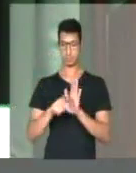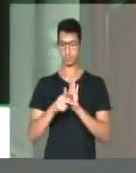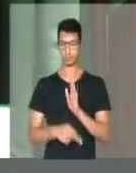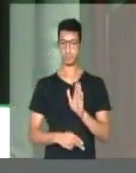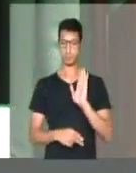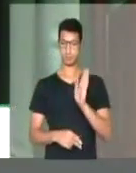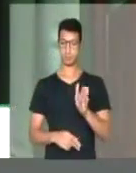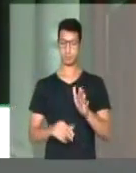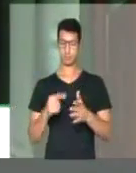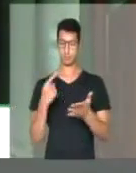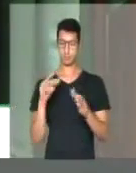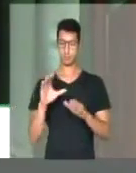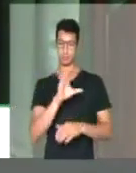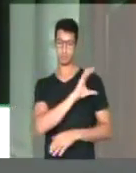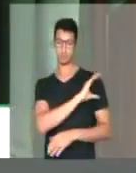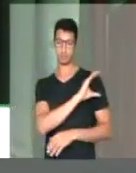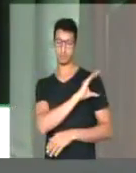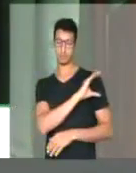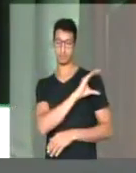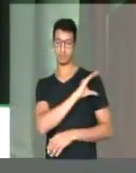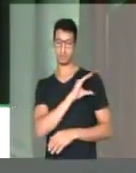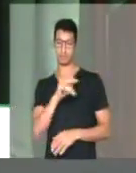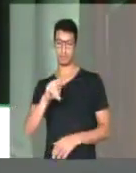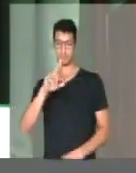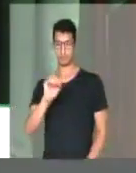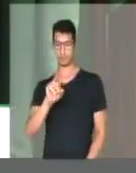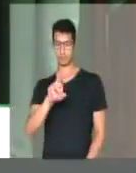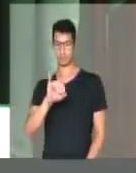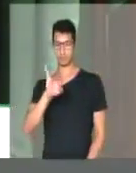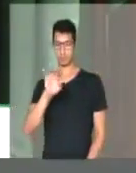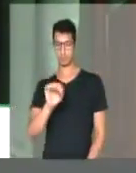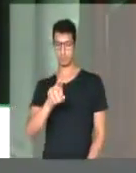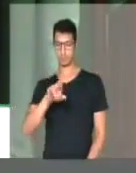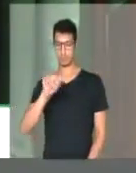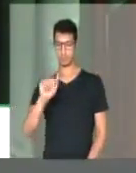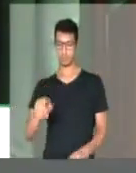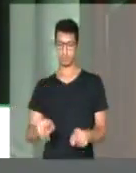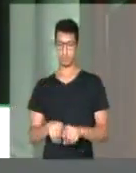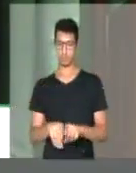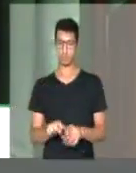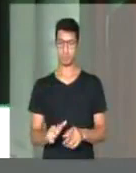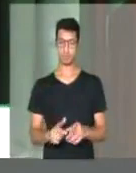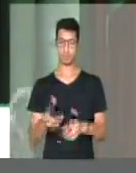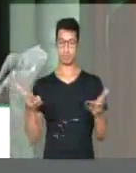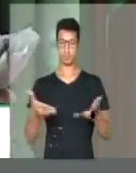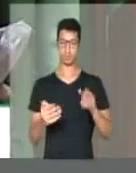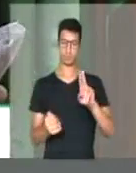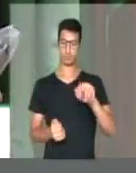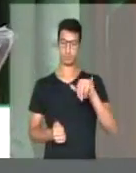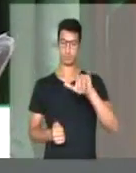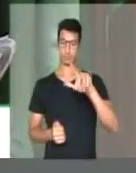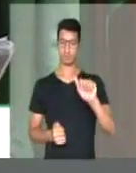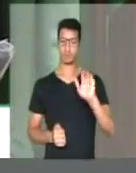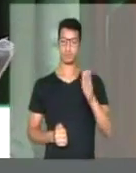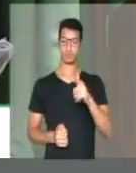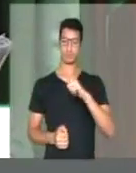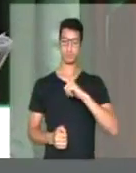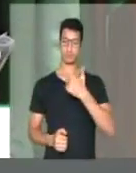foi a coordenação da pró-reitoria de graduação. Hoje a UNILA tem